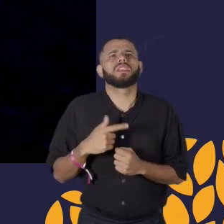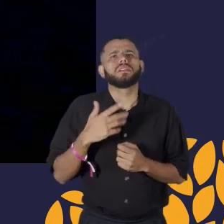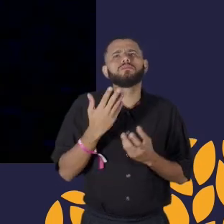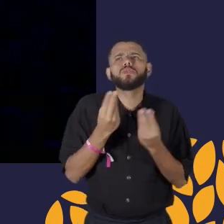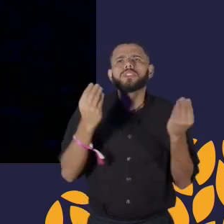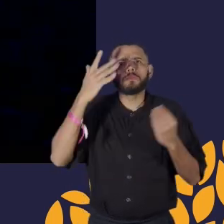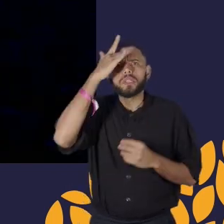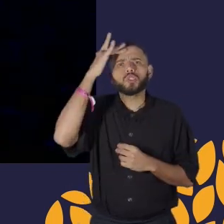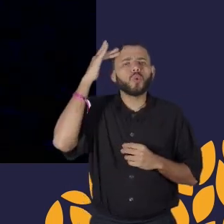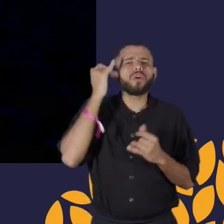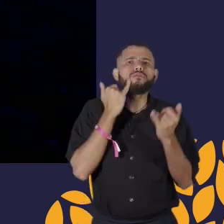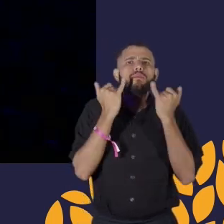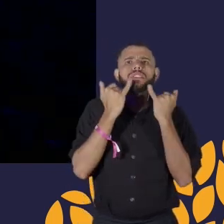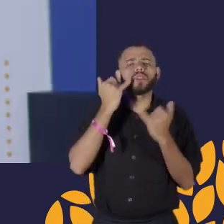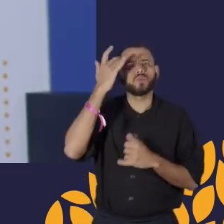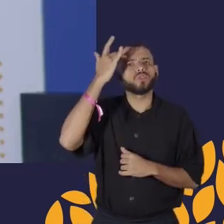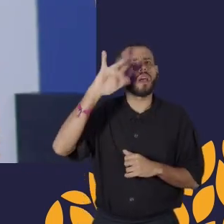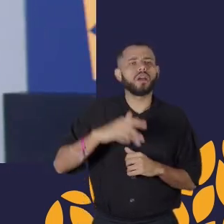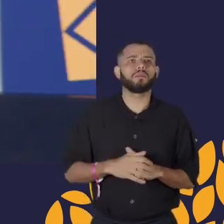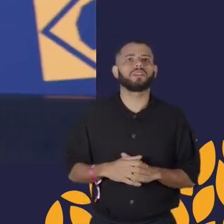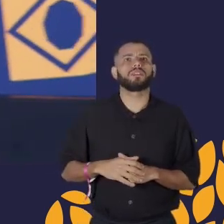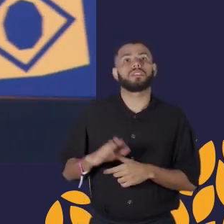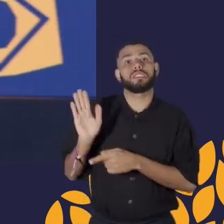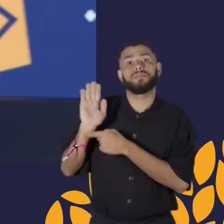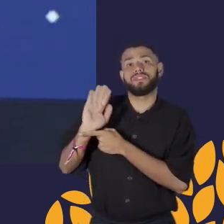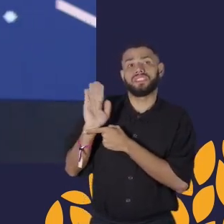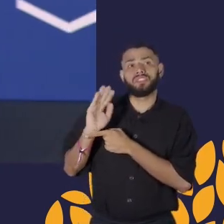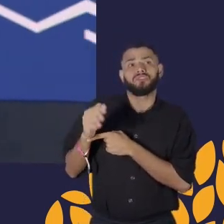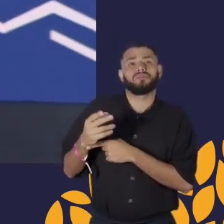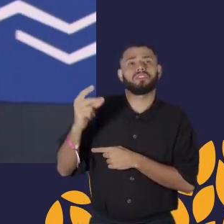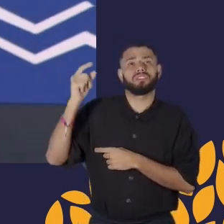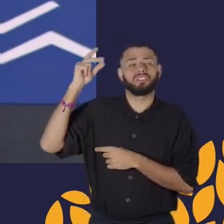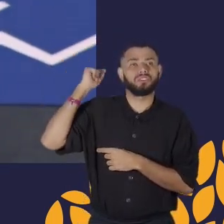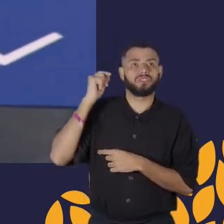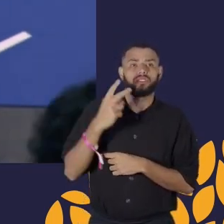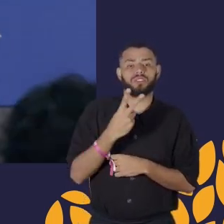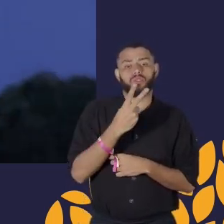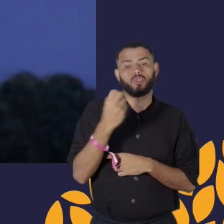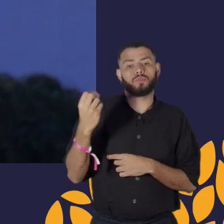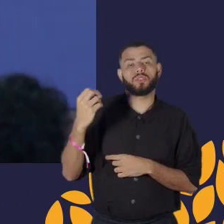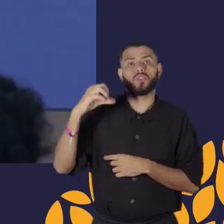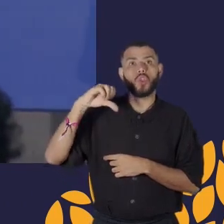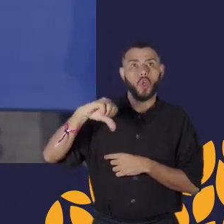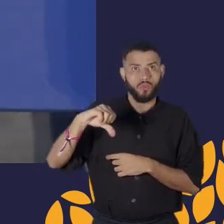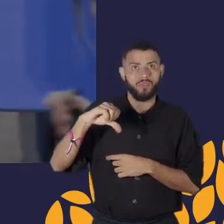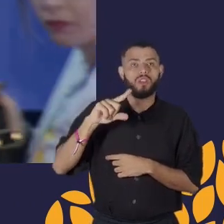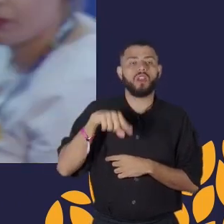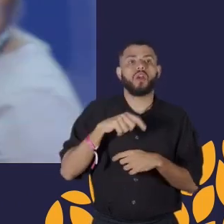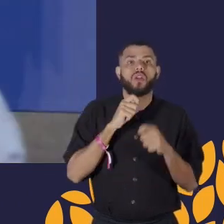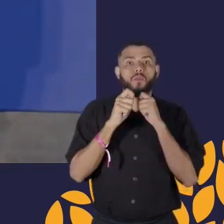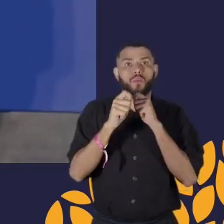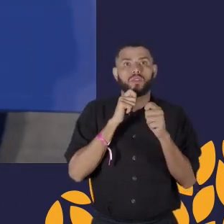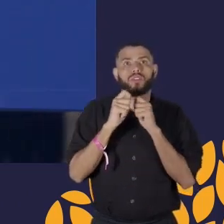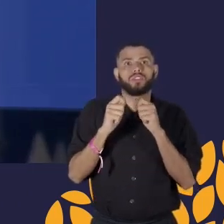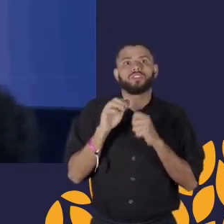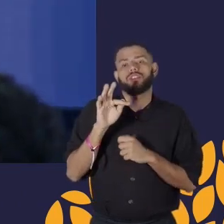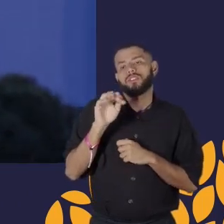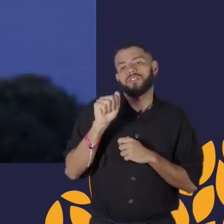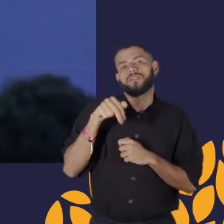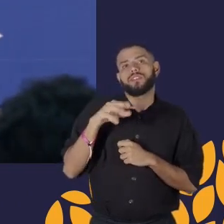desinformação. E esse vídeo é antigo, é de 2009. É uma reportagem do Fantástico